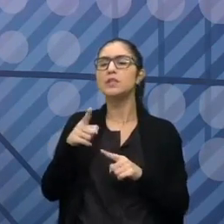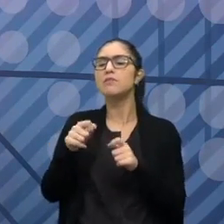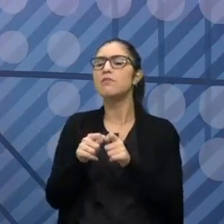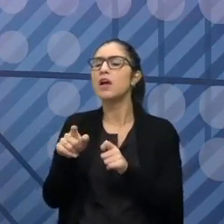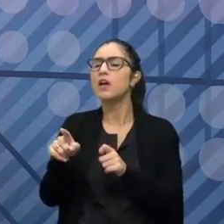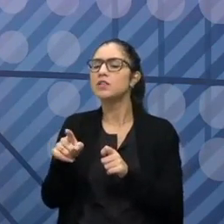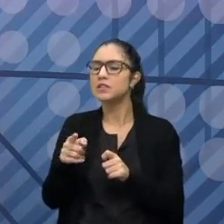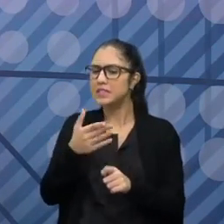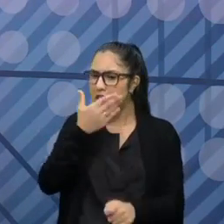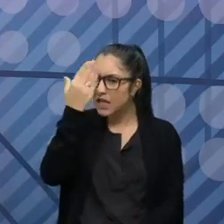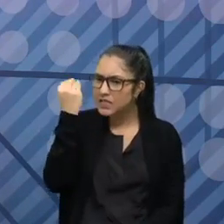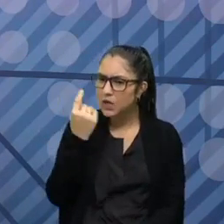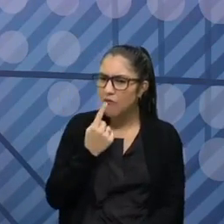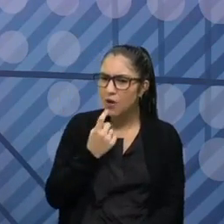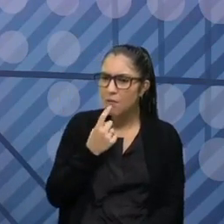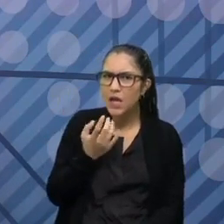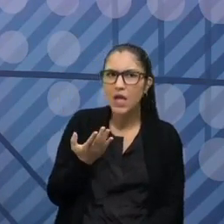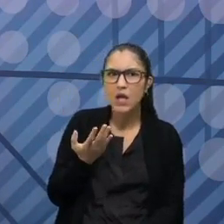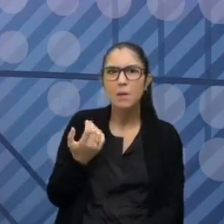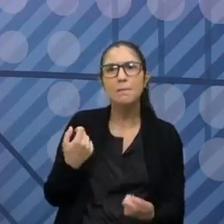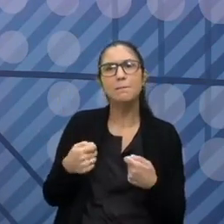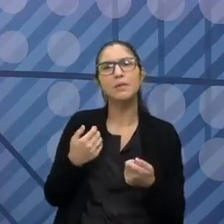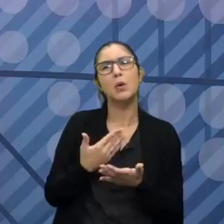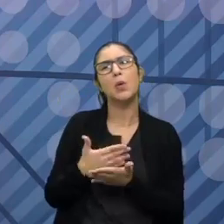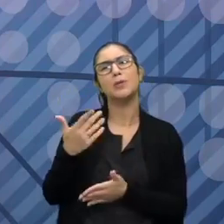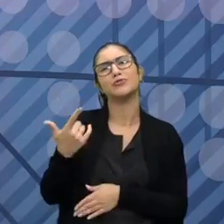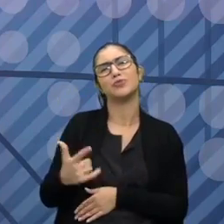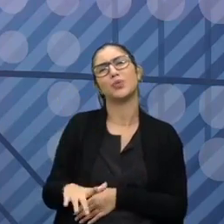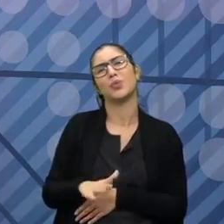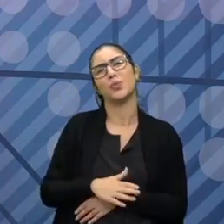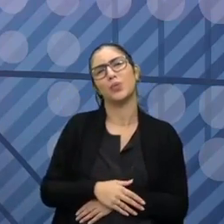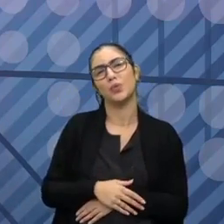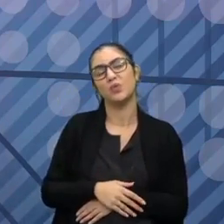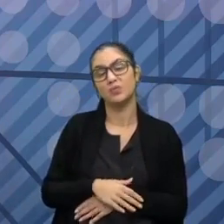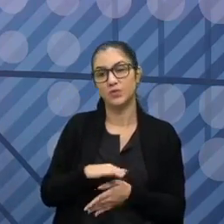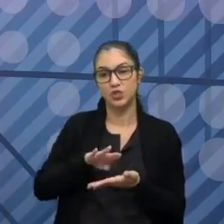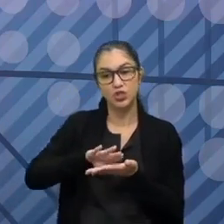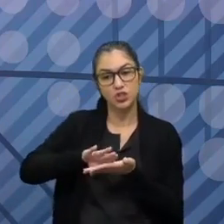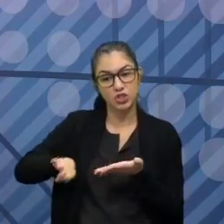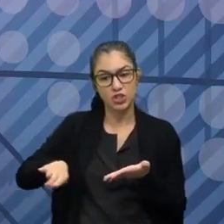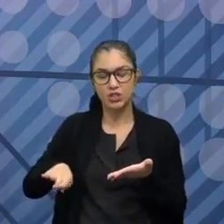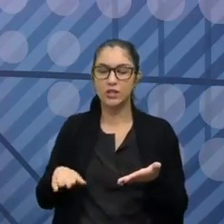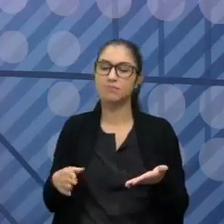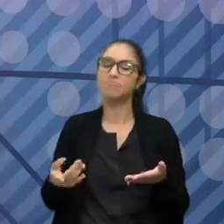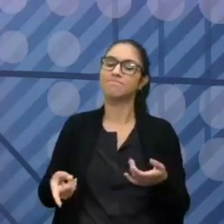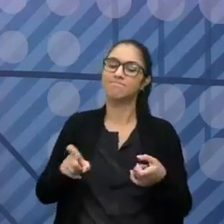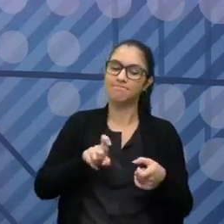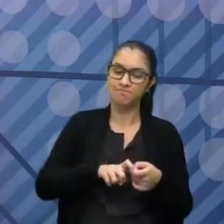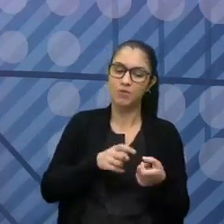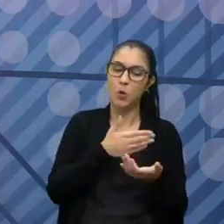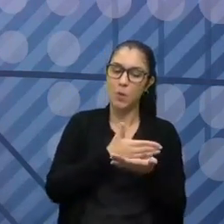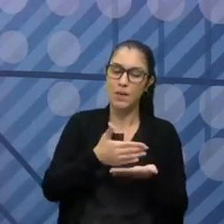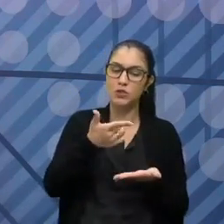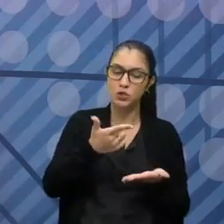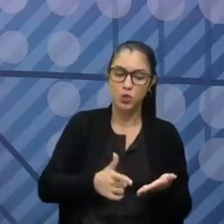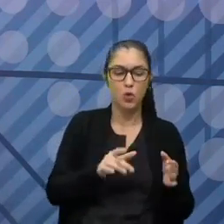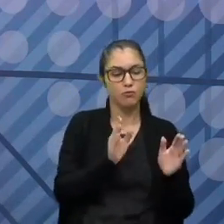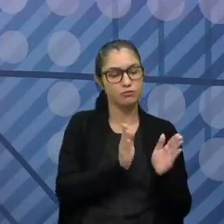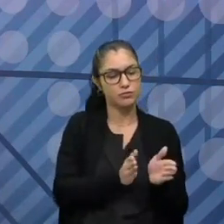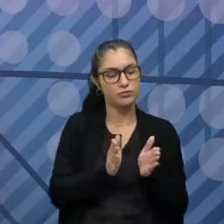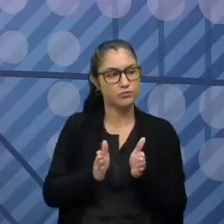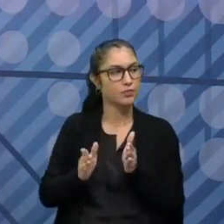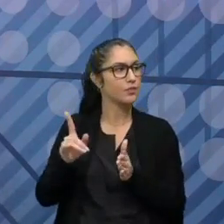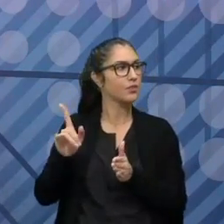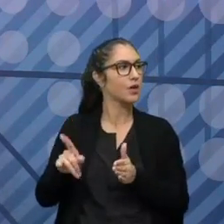isso? Esqueceu do vermelho, precisa começar de novo. Então, tira tudo, volta, começa de novo. São